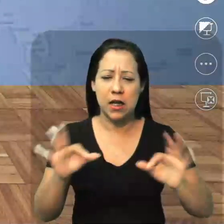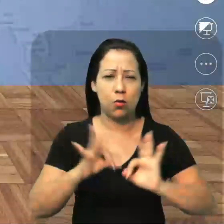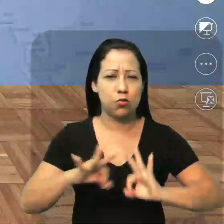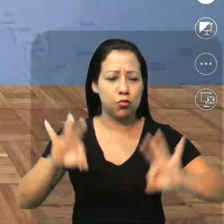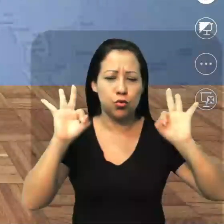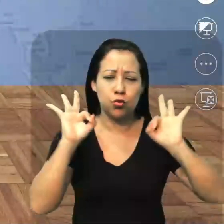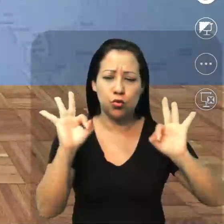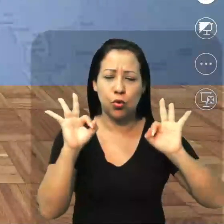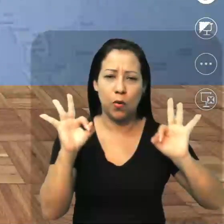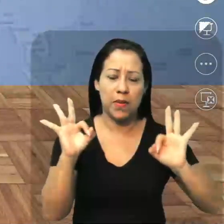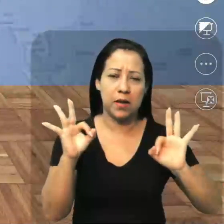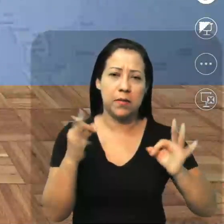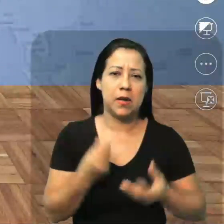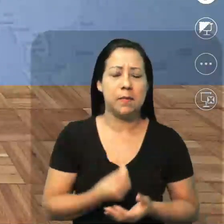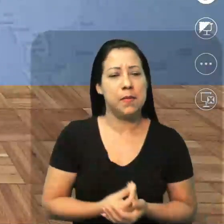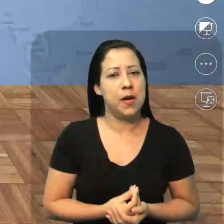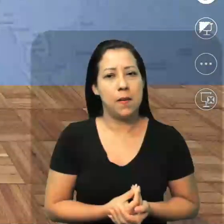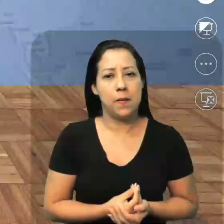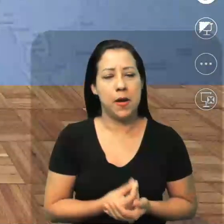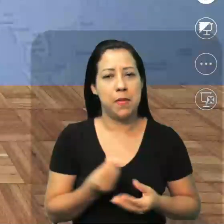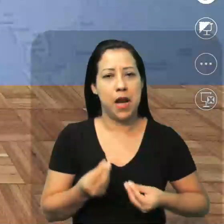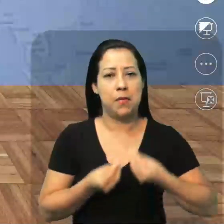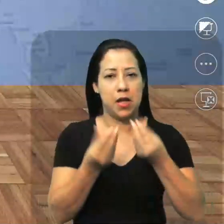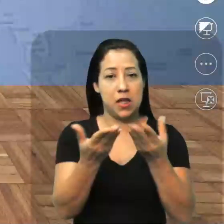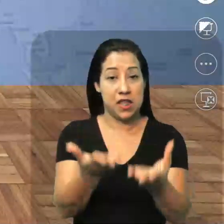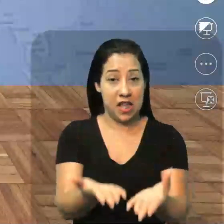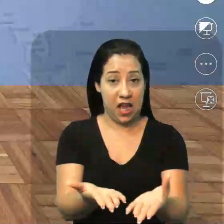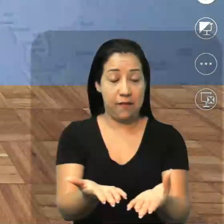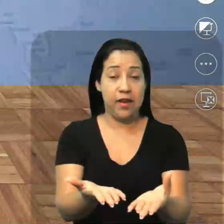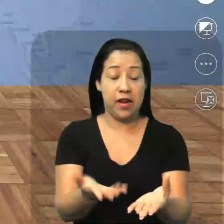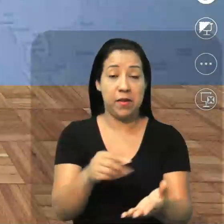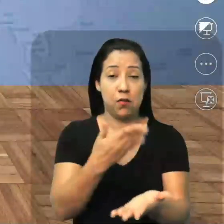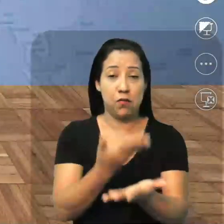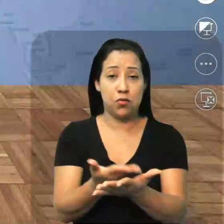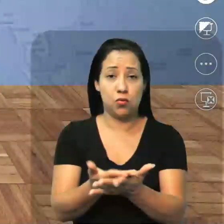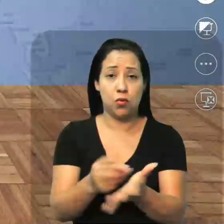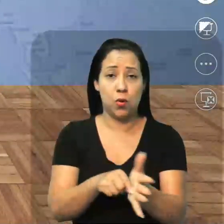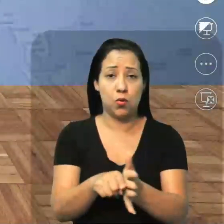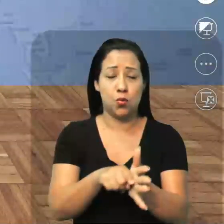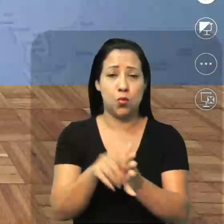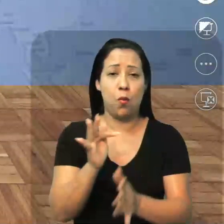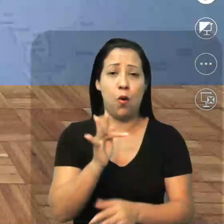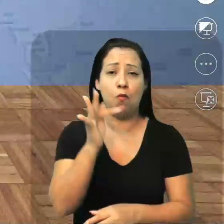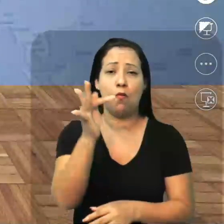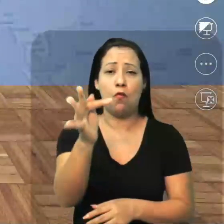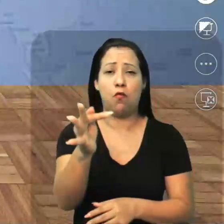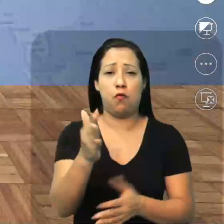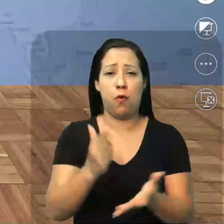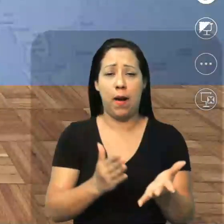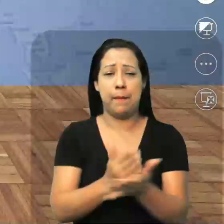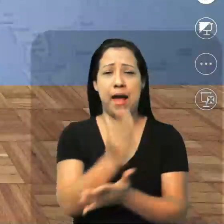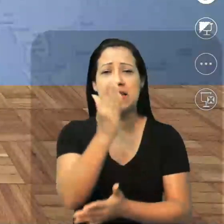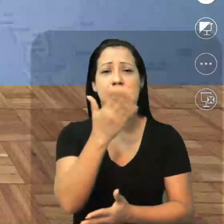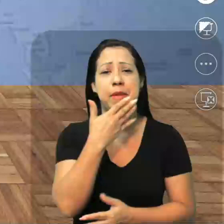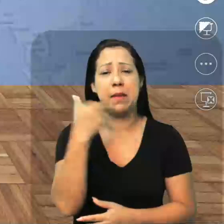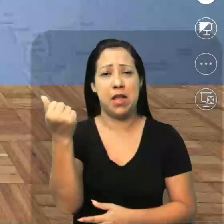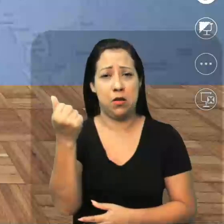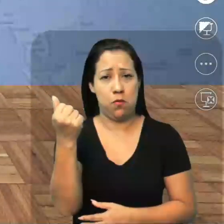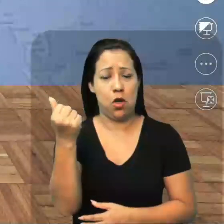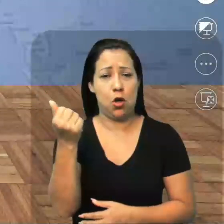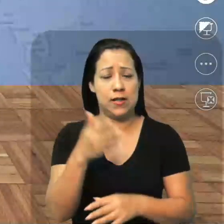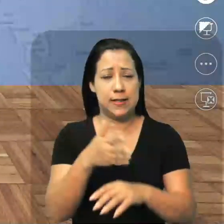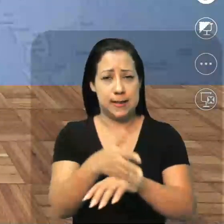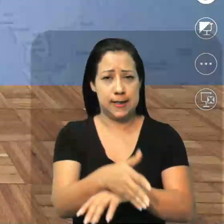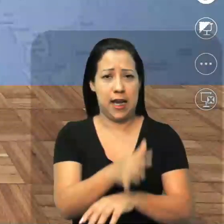mesmo para te levar às melhores universidades do Brasil, com o nome Trilhando Rumo ao Enem, agora vai